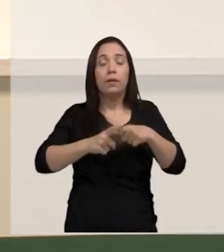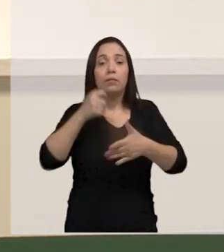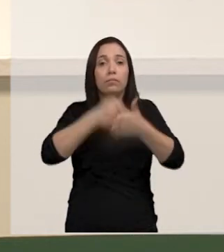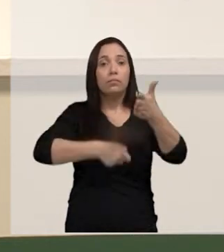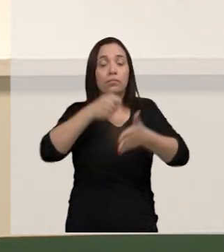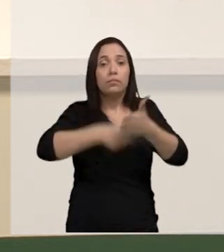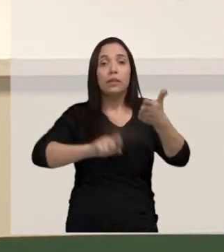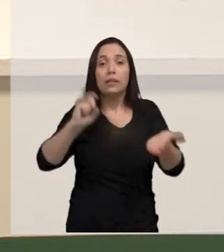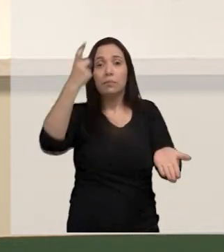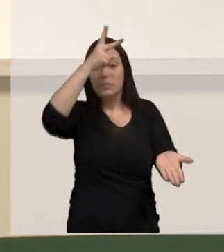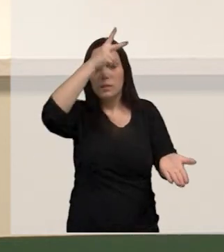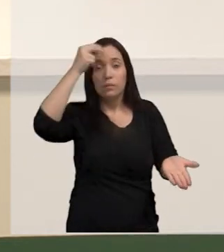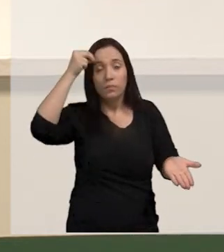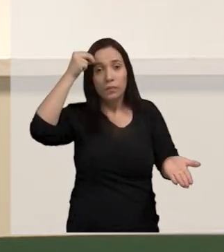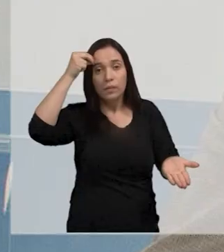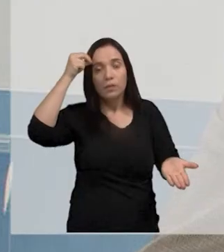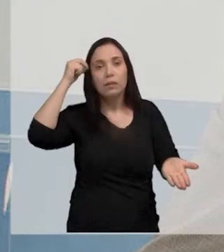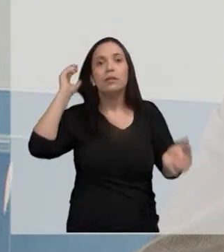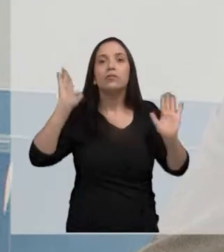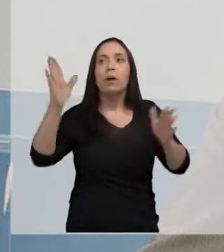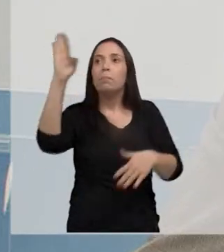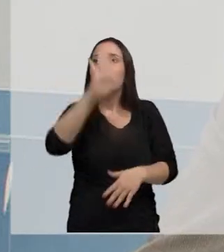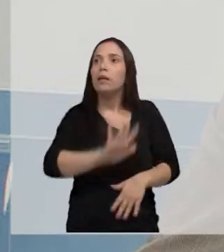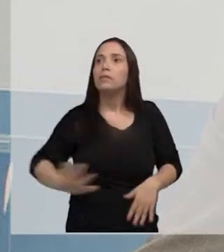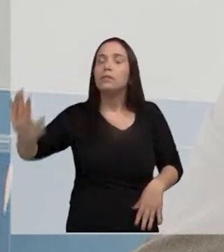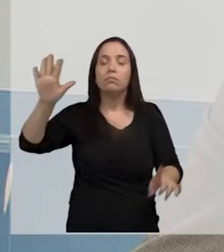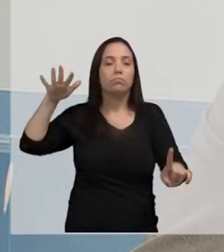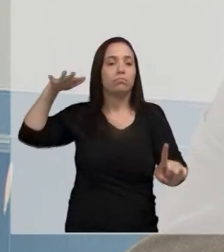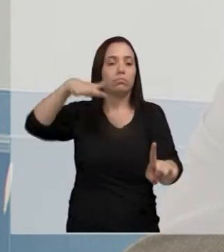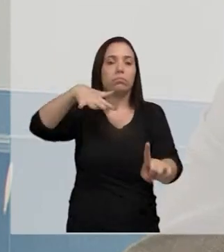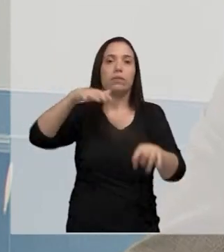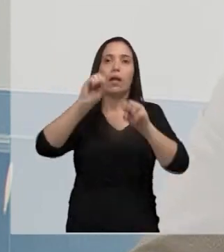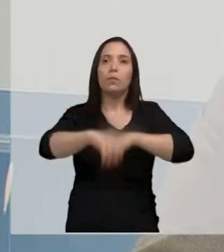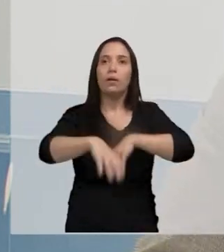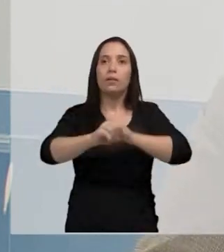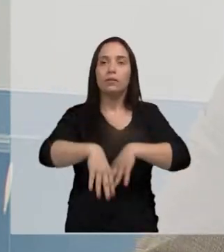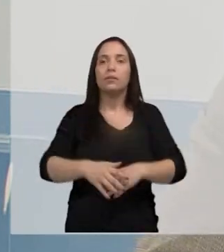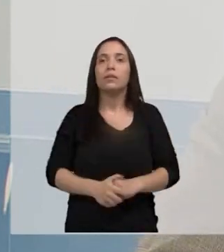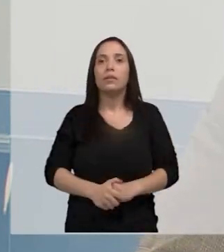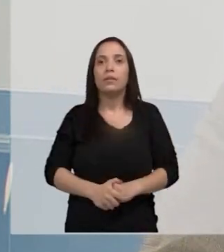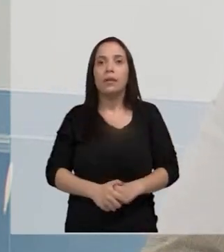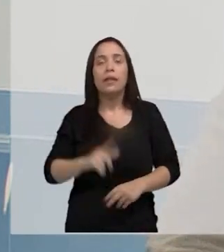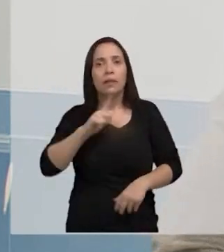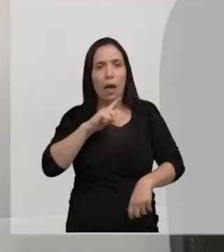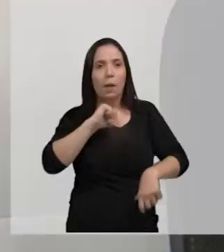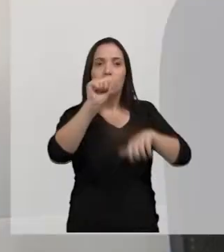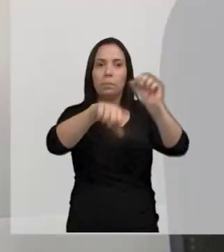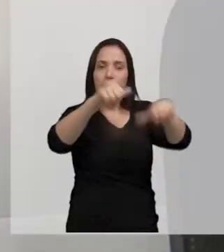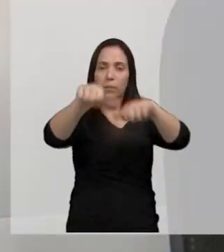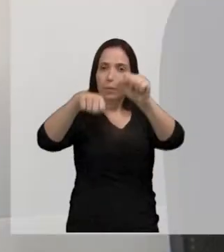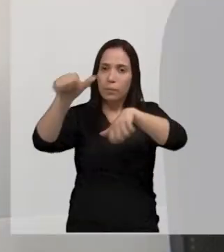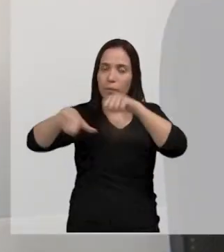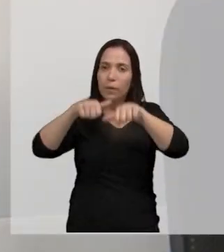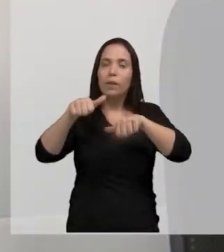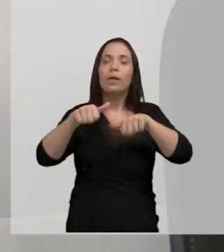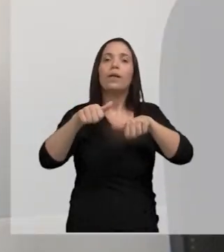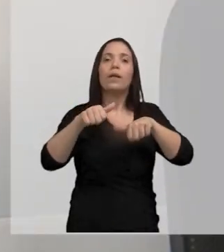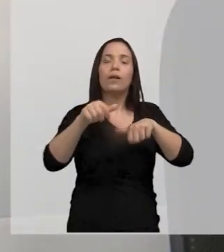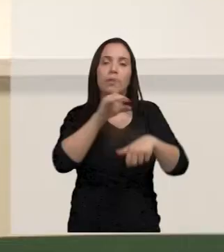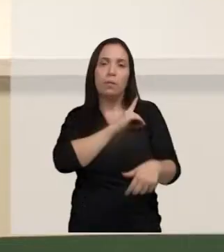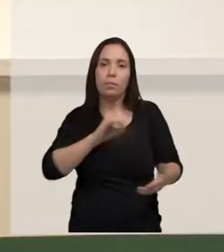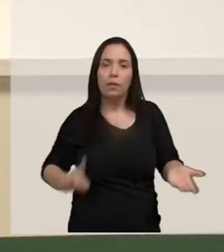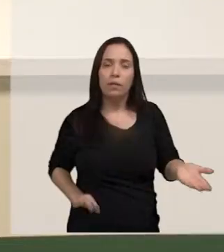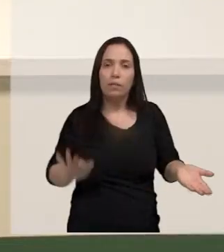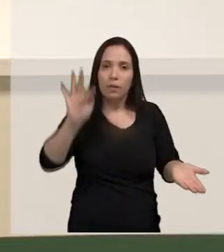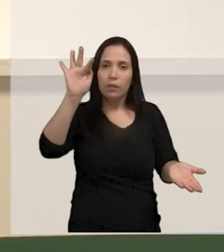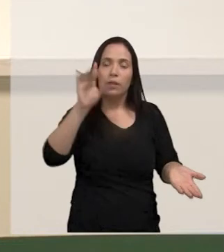como prefeito, que foi inclusive enaltecido a nível nacional, né, na educação. Renovações grandes, tanto na Câmara como...